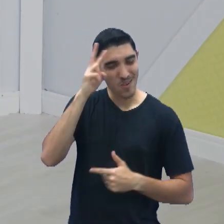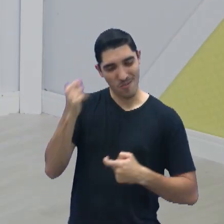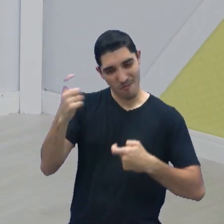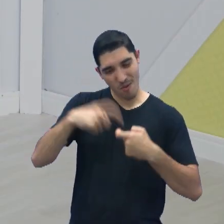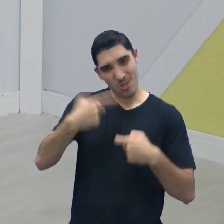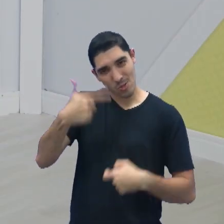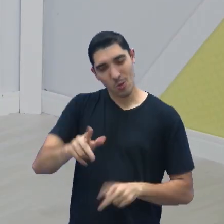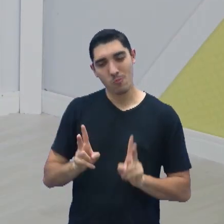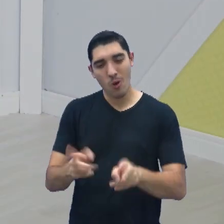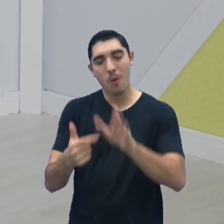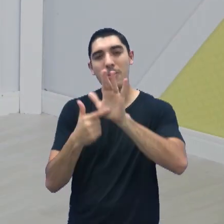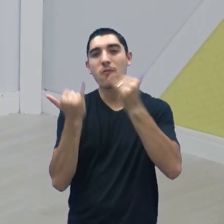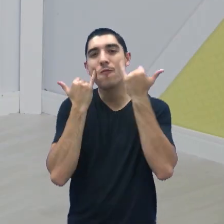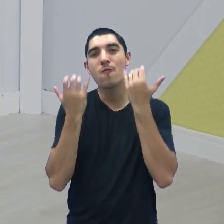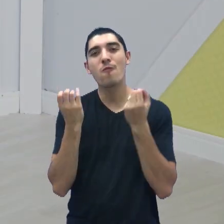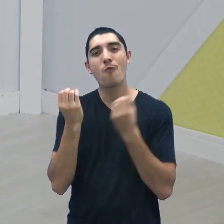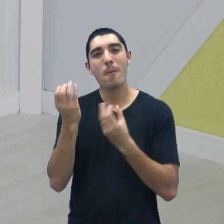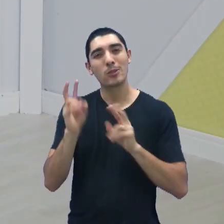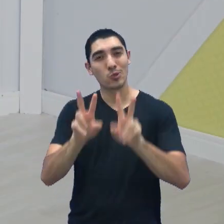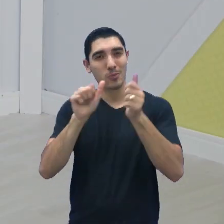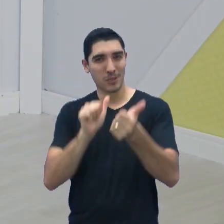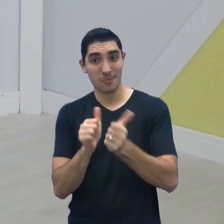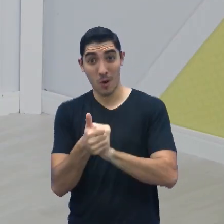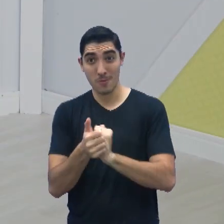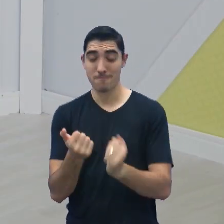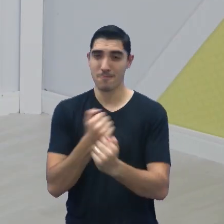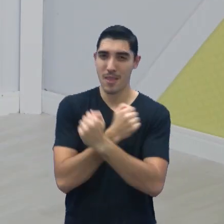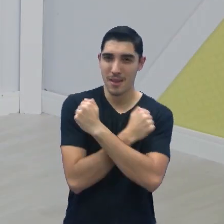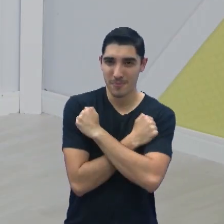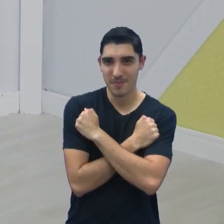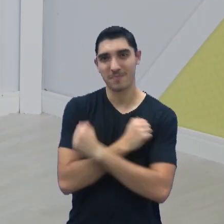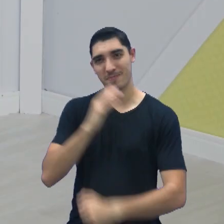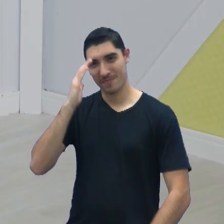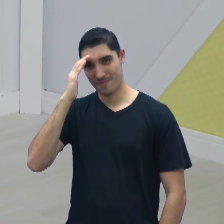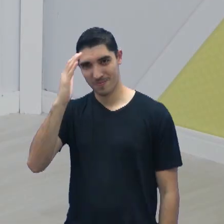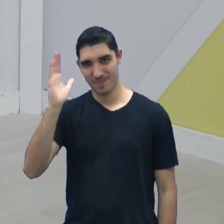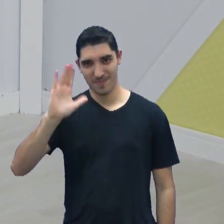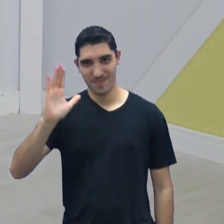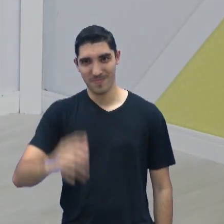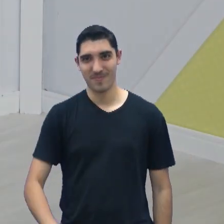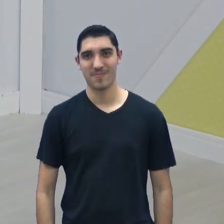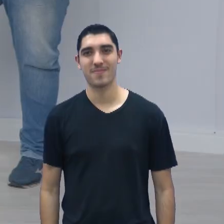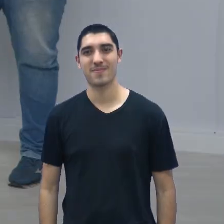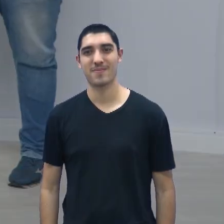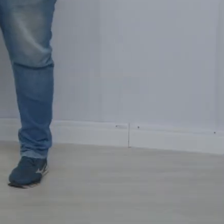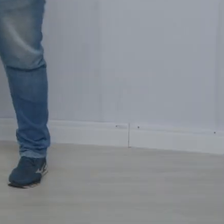muito bem informado dos esportes da nossa cidade. De minha parte, grande abraço, até segunda. Tchau, tchau.